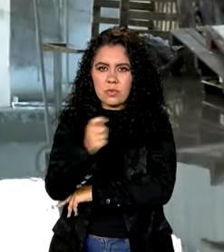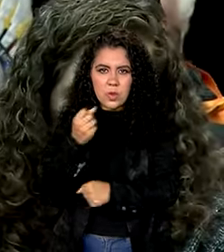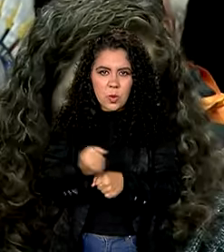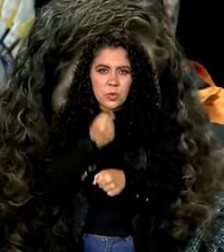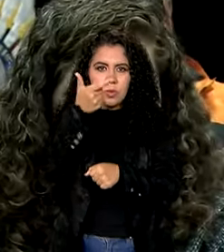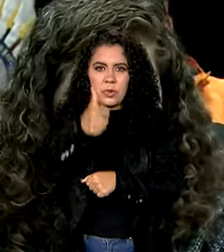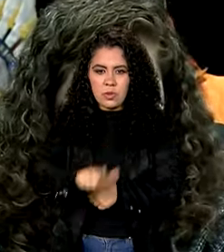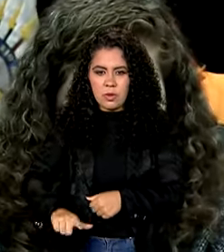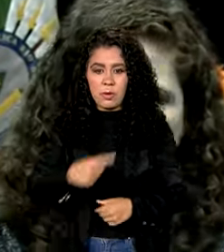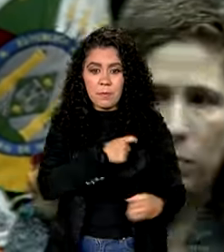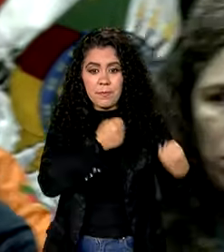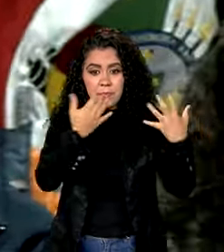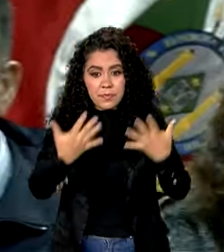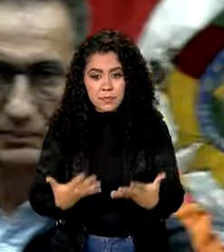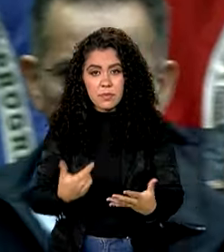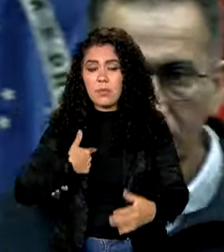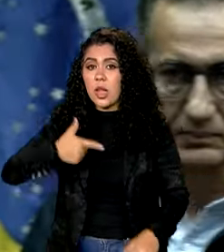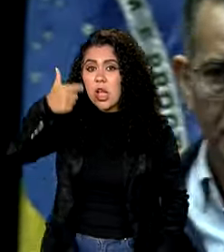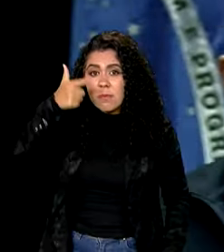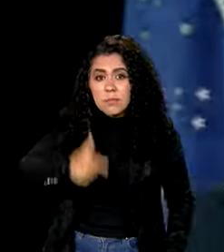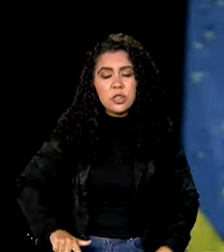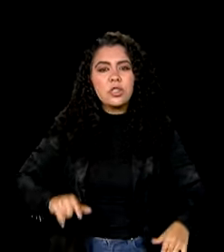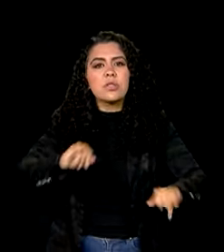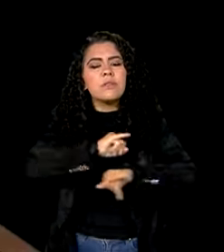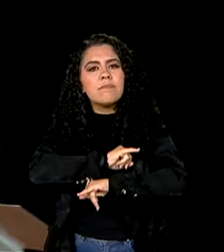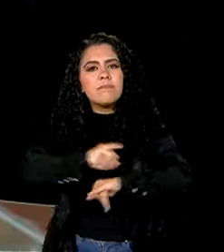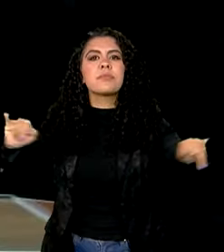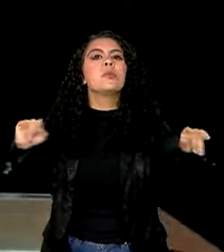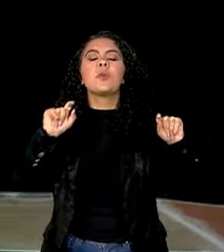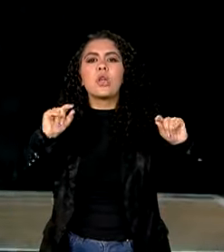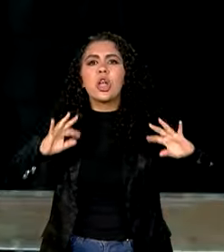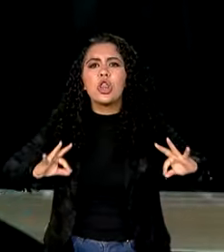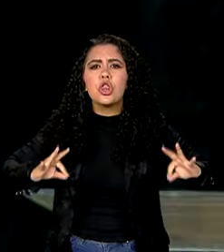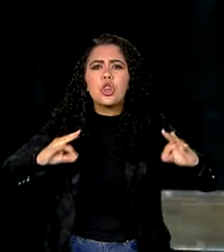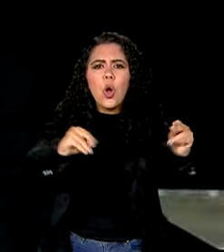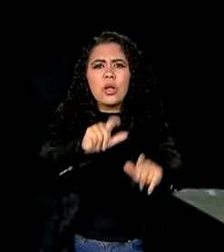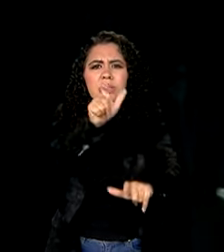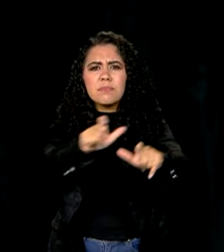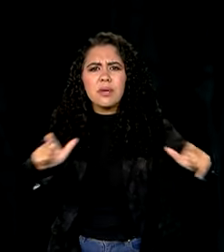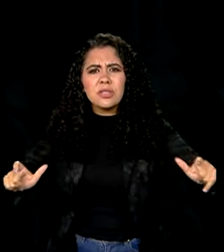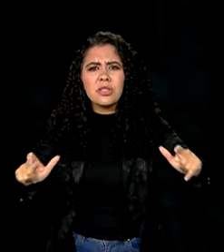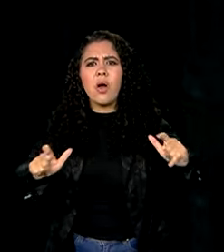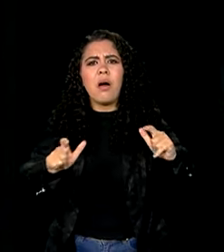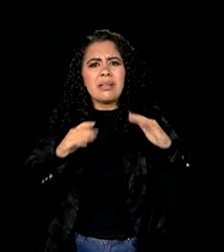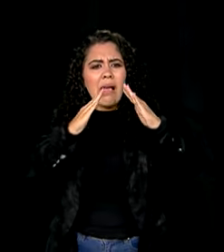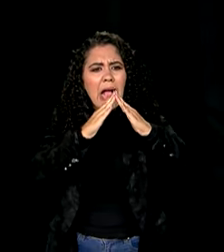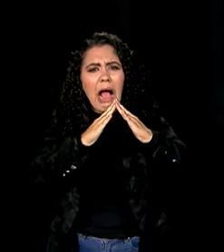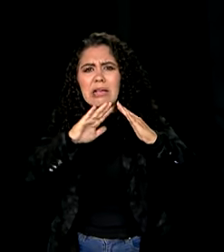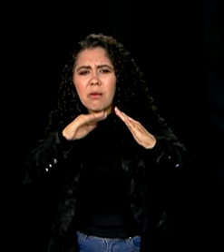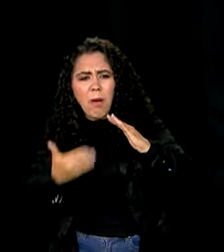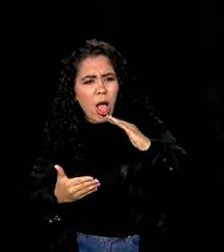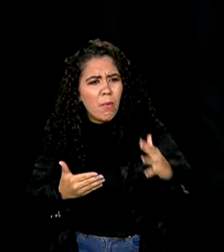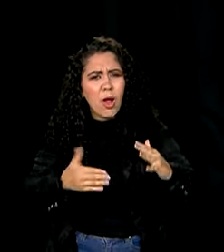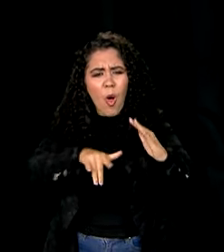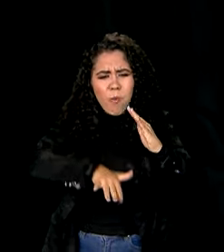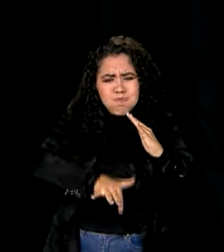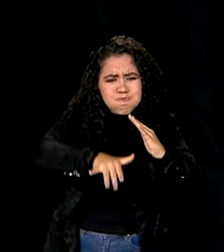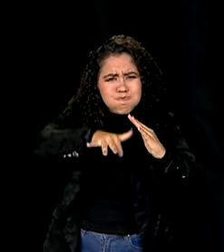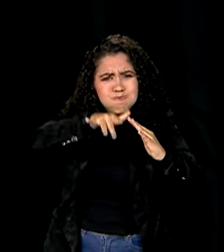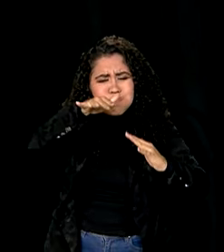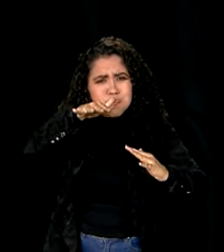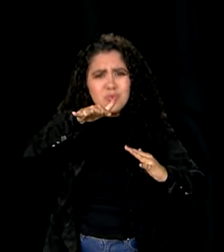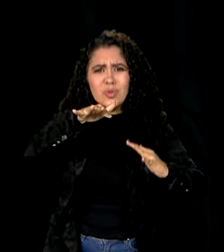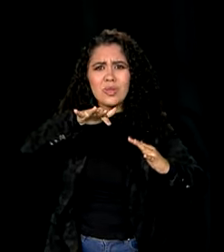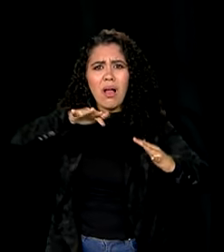Estado. Eu quero repetir aqui de viva voz, todas as pessoas que perderam a sua casa por conta